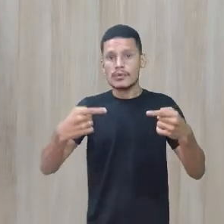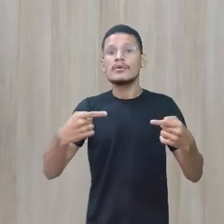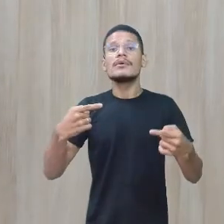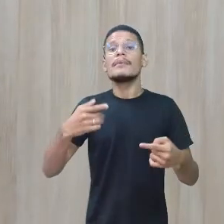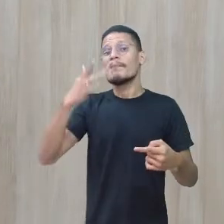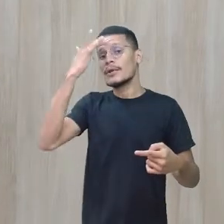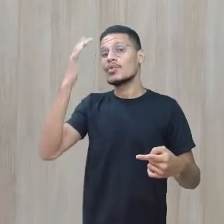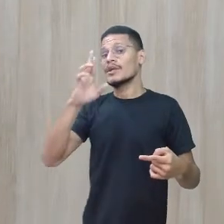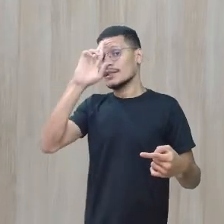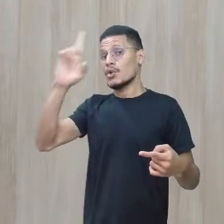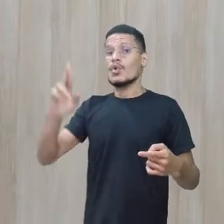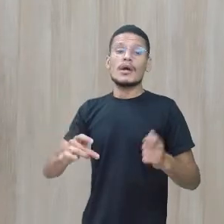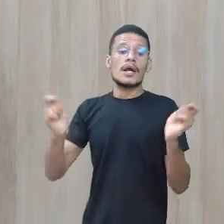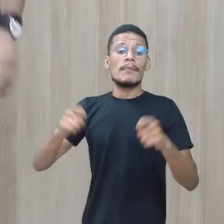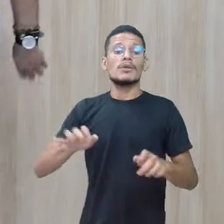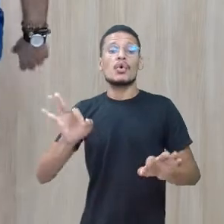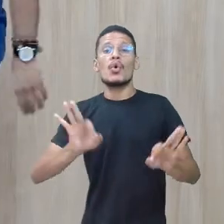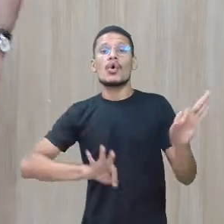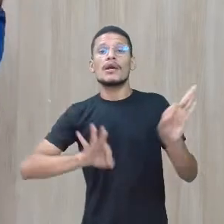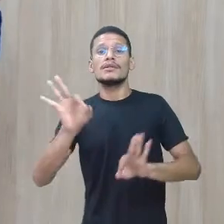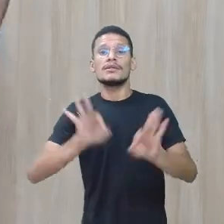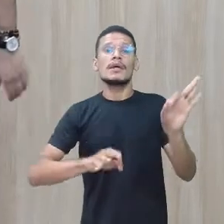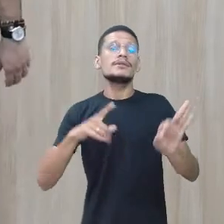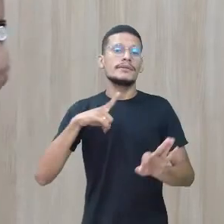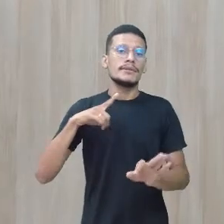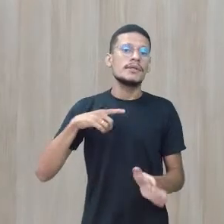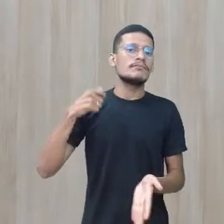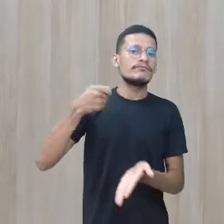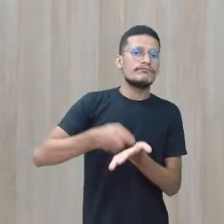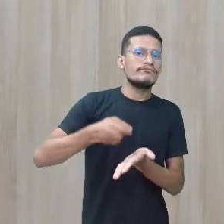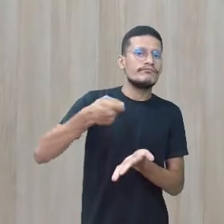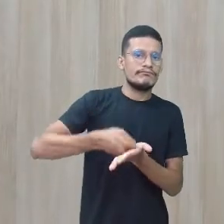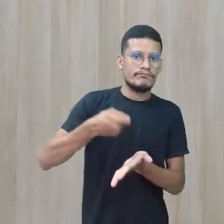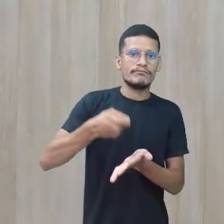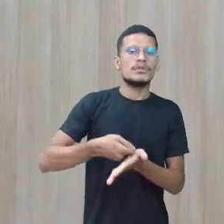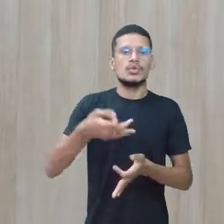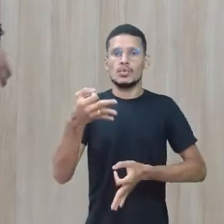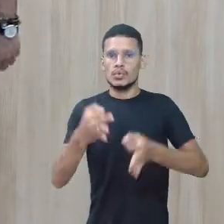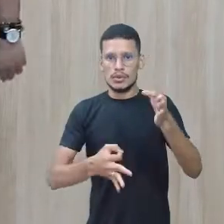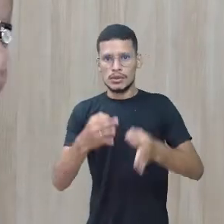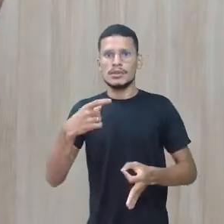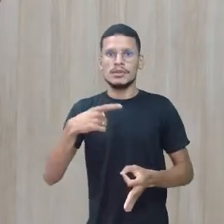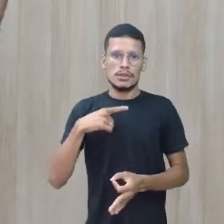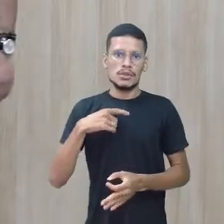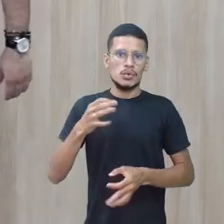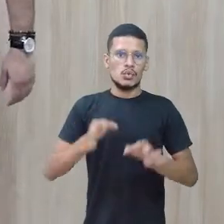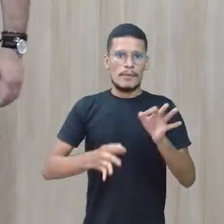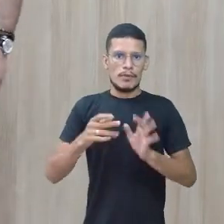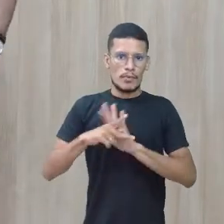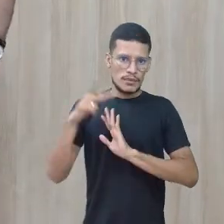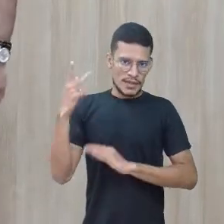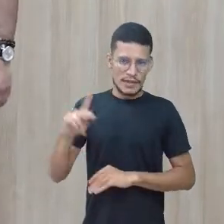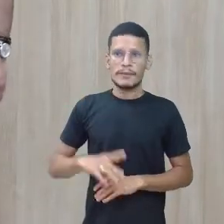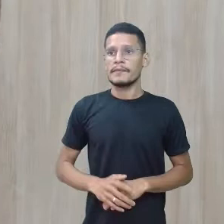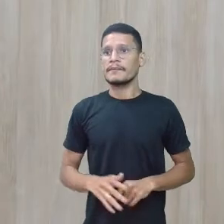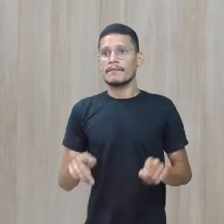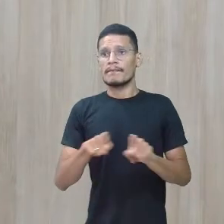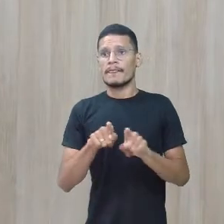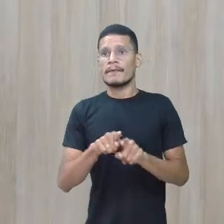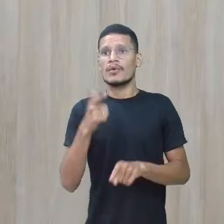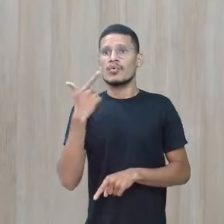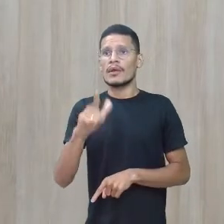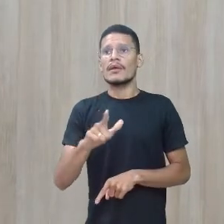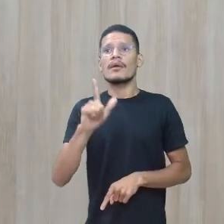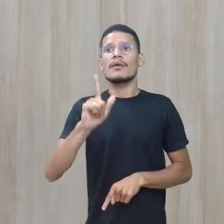confusão, era o senhor, né, e iria aplicar ali a justiça, né, conforme o seu julgamento, né. Outra coisa, os